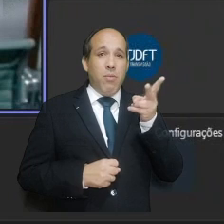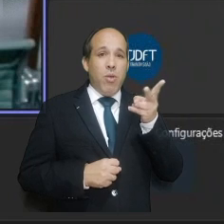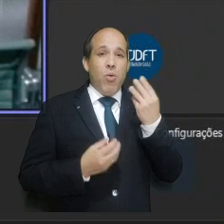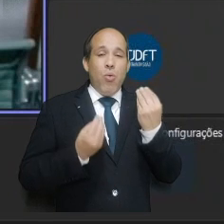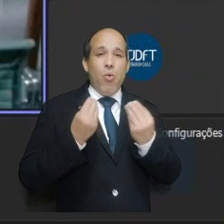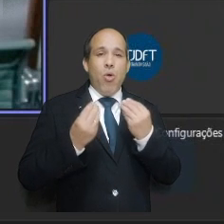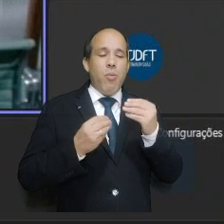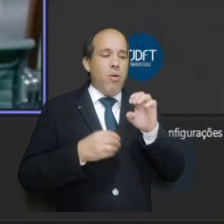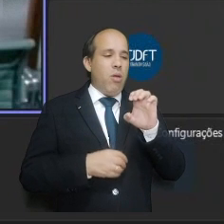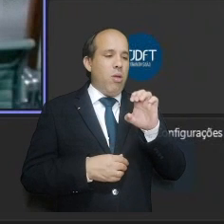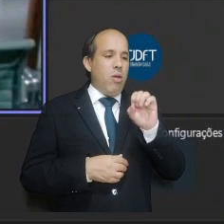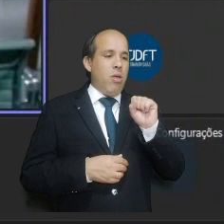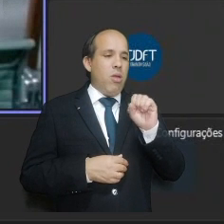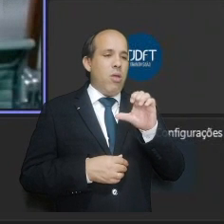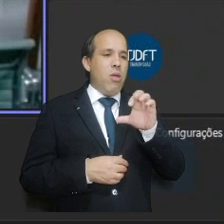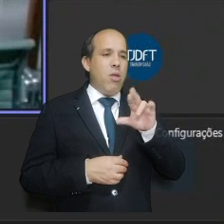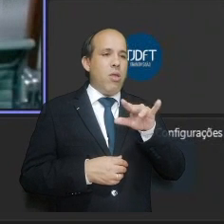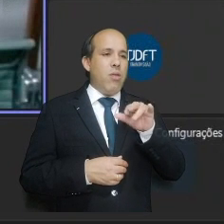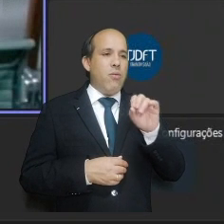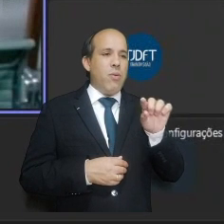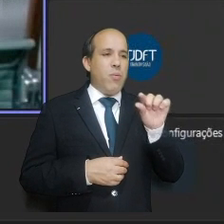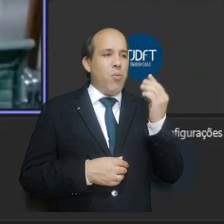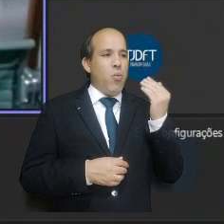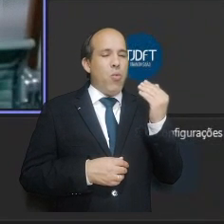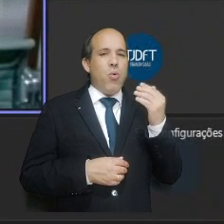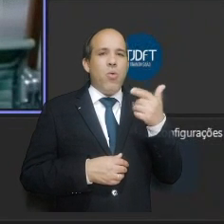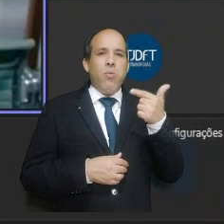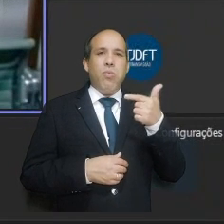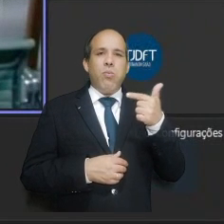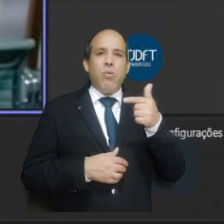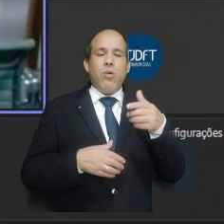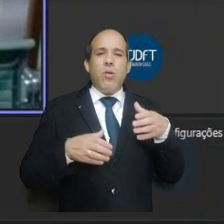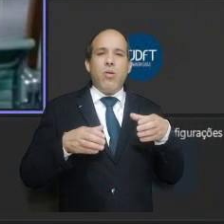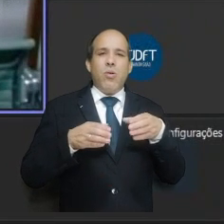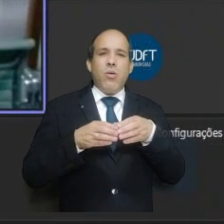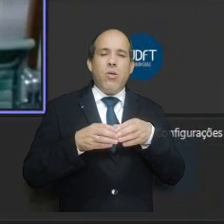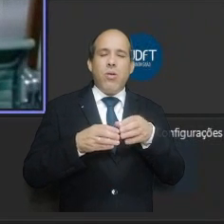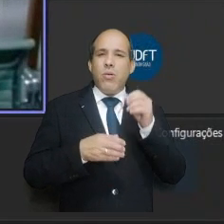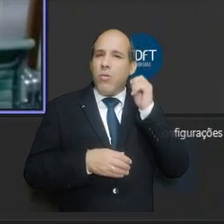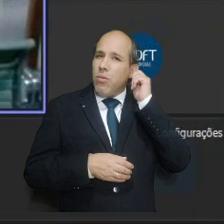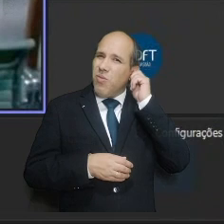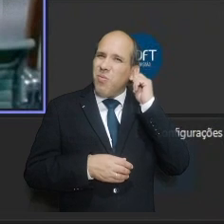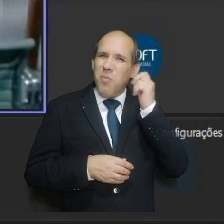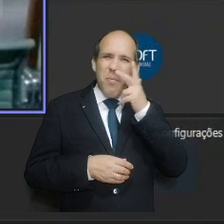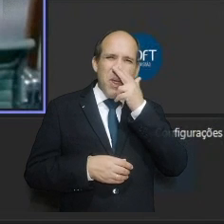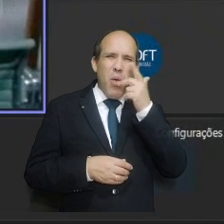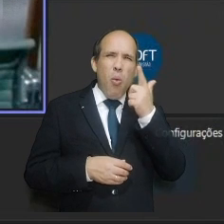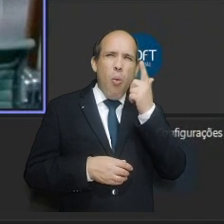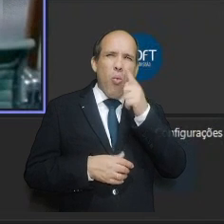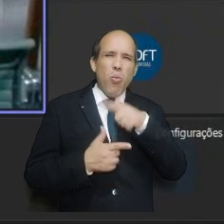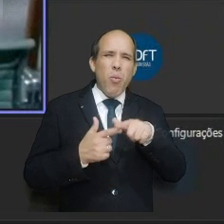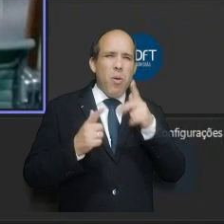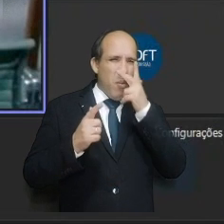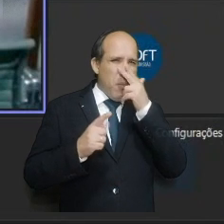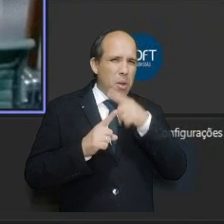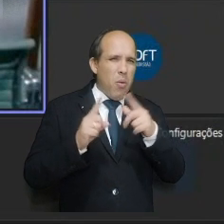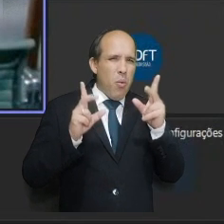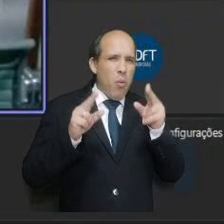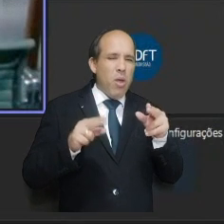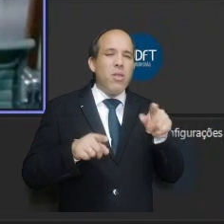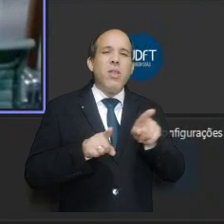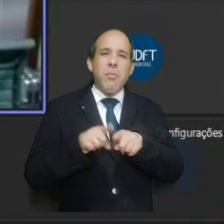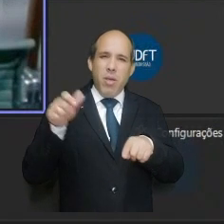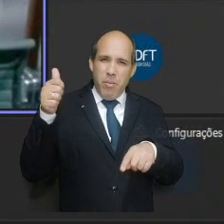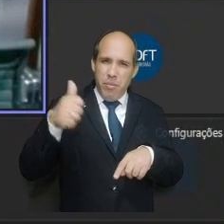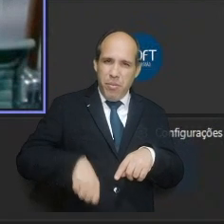advogada ainda mencionou agora a questão do escrivão, e nós tivemos recentemente na segunda Câmara uma situação mais ou menos